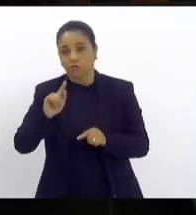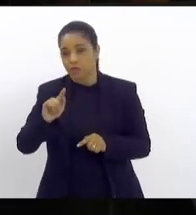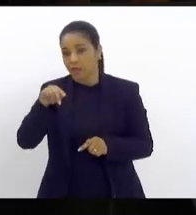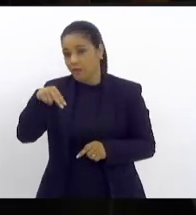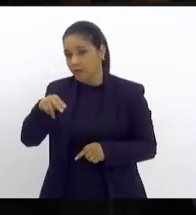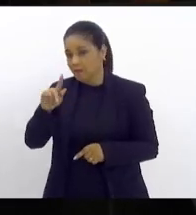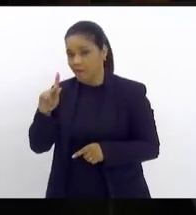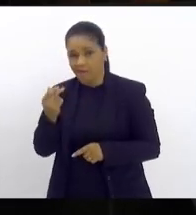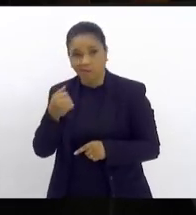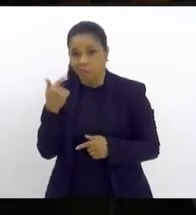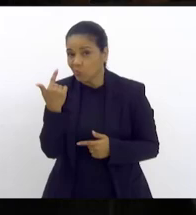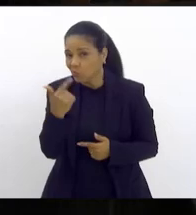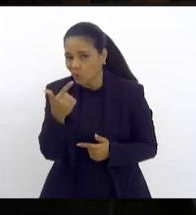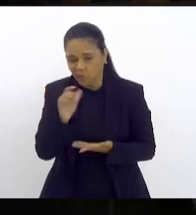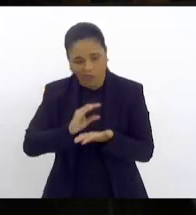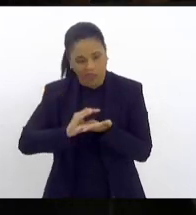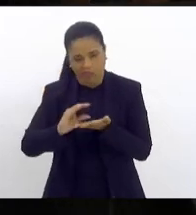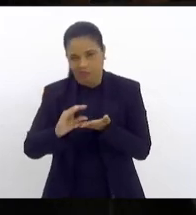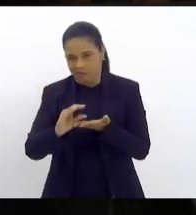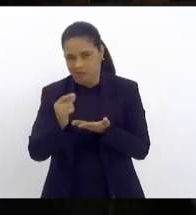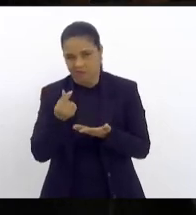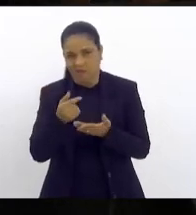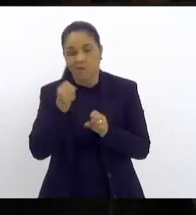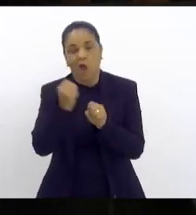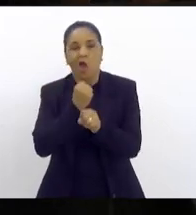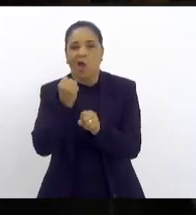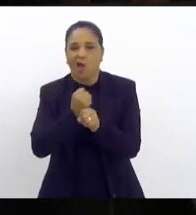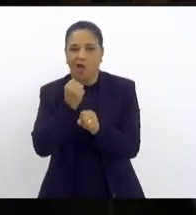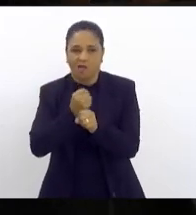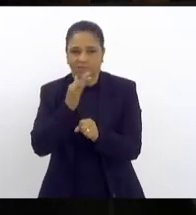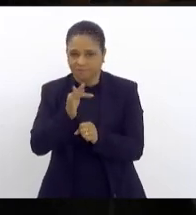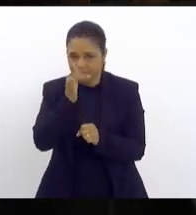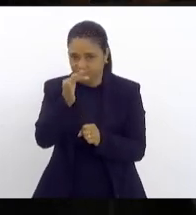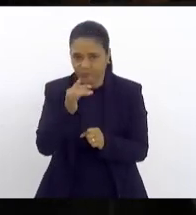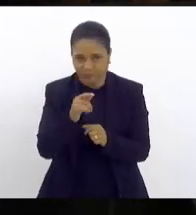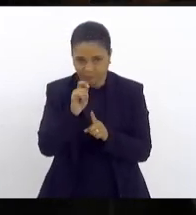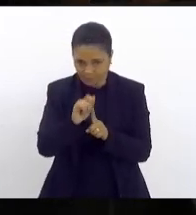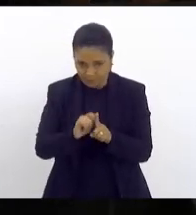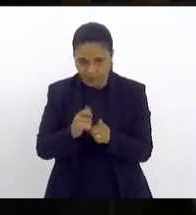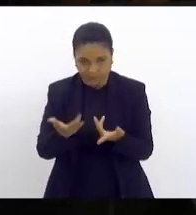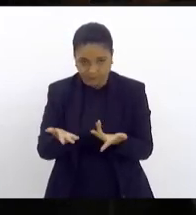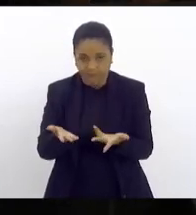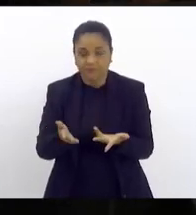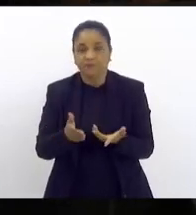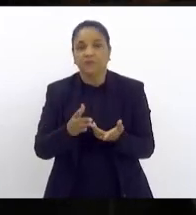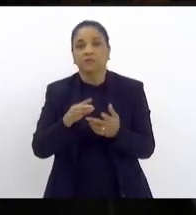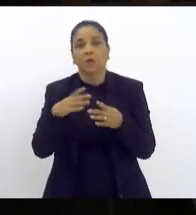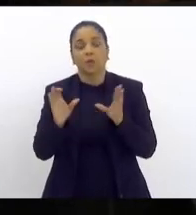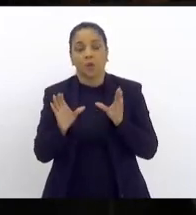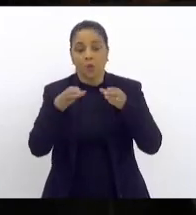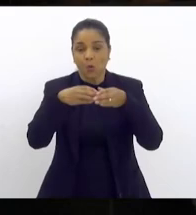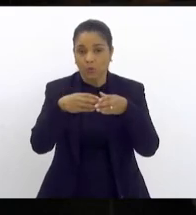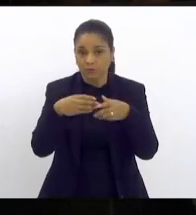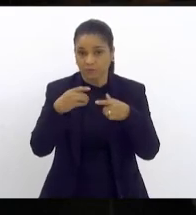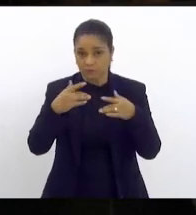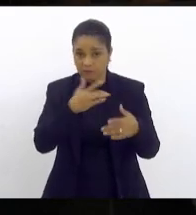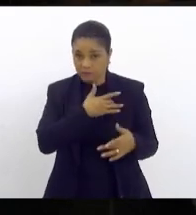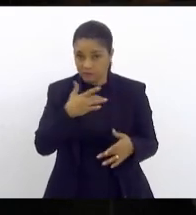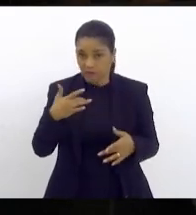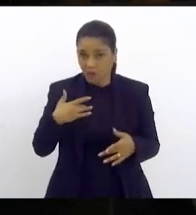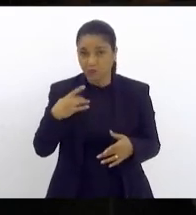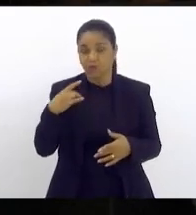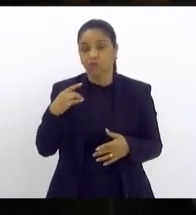disponível para fazer essas obras com ser necessárias nos próximos meses então surgiu como sugestão na comissão de saúde que nós